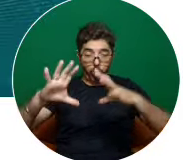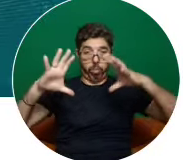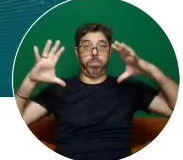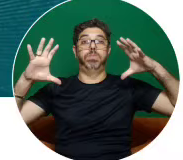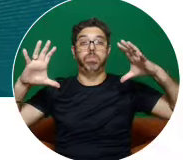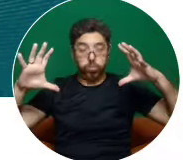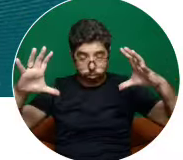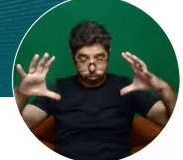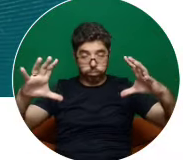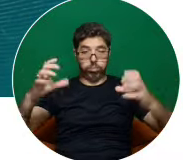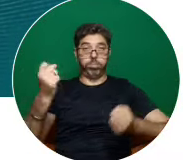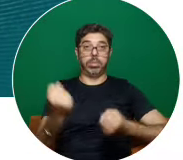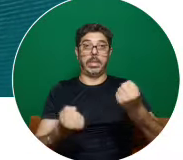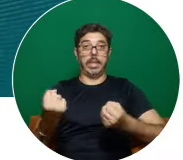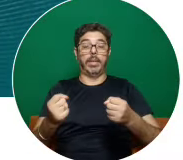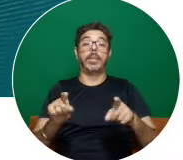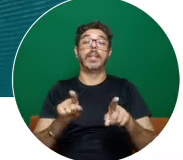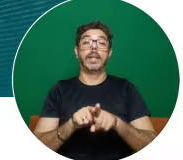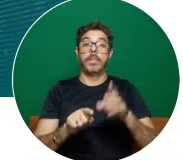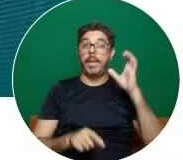televisão.